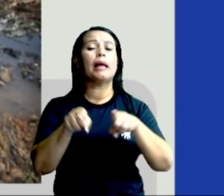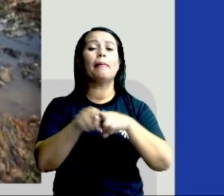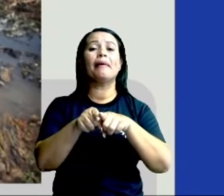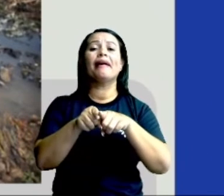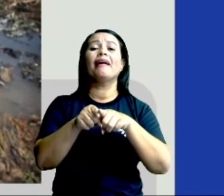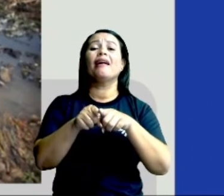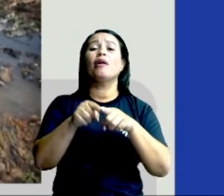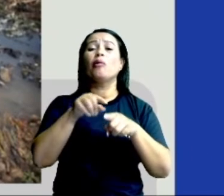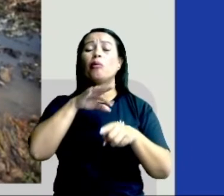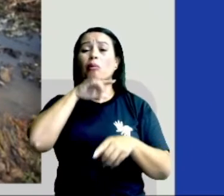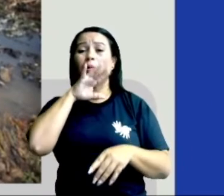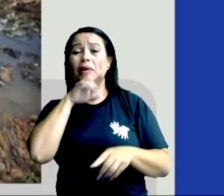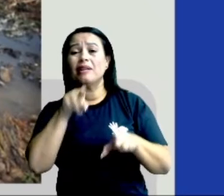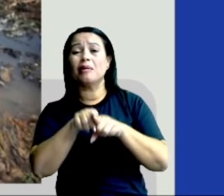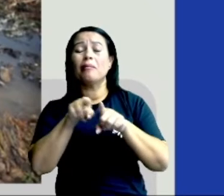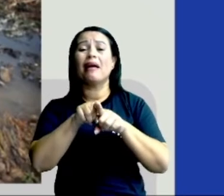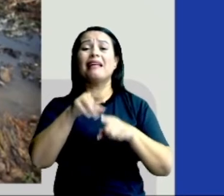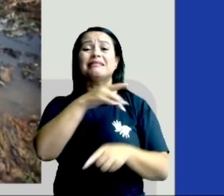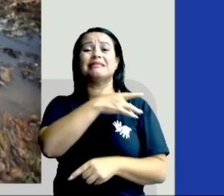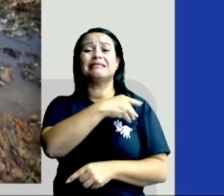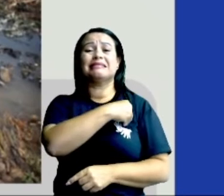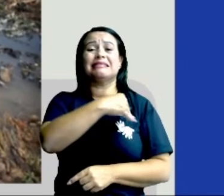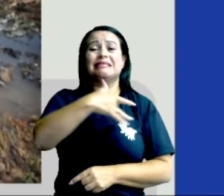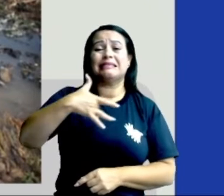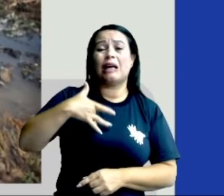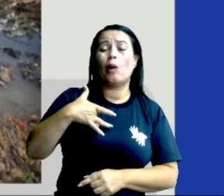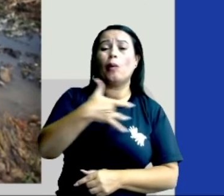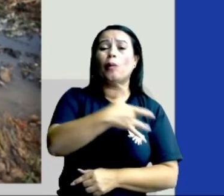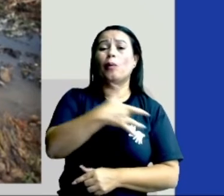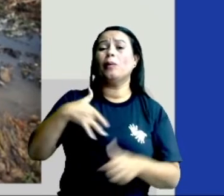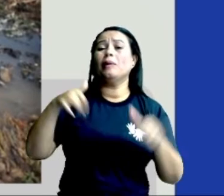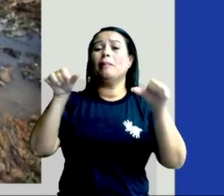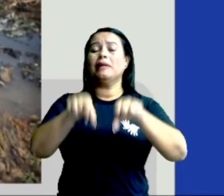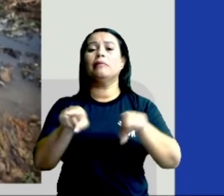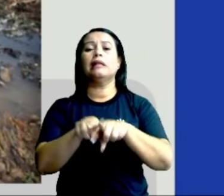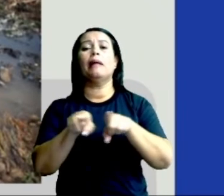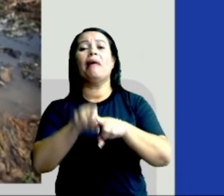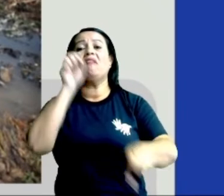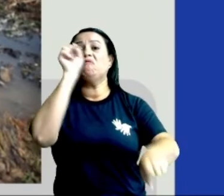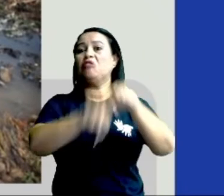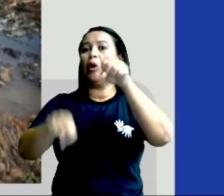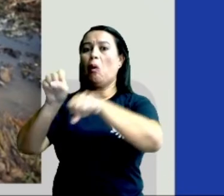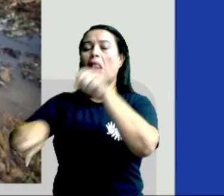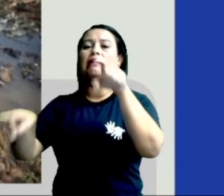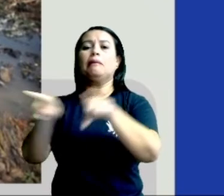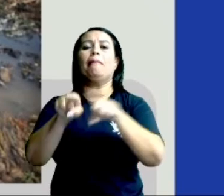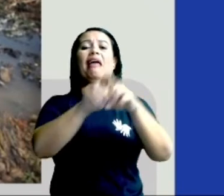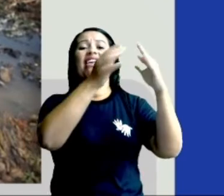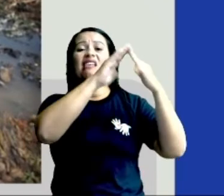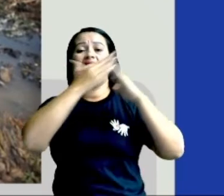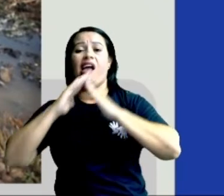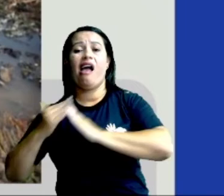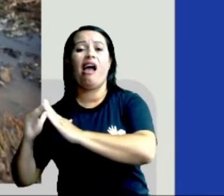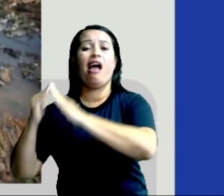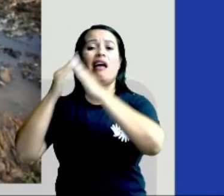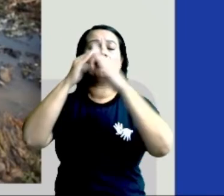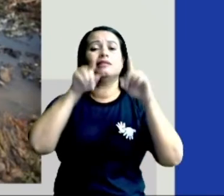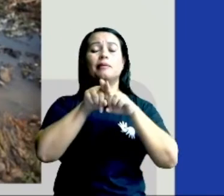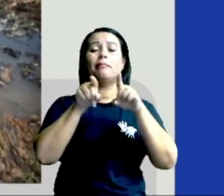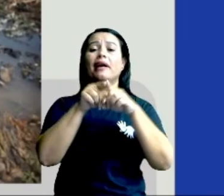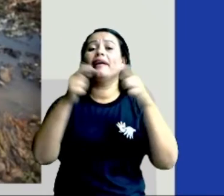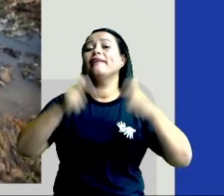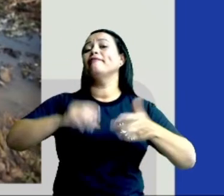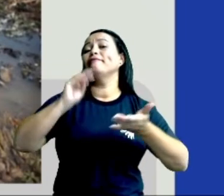de saúde, violência urbana, segregação e favelização, falta de moradia e ocupações